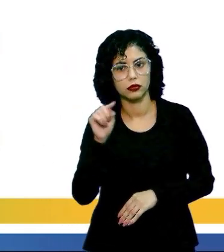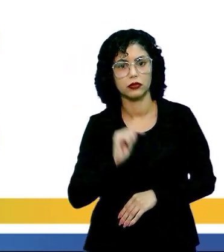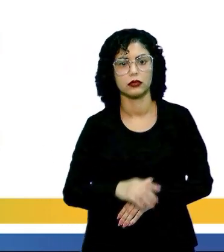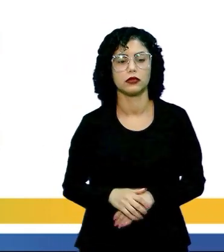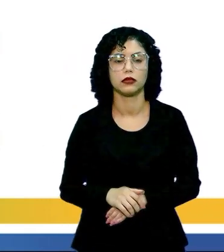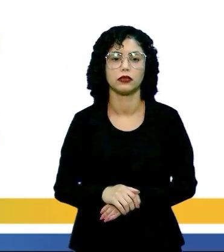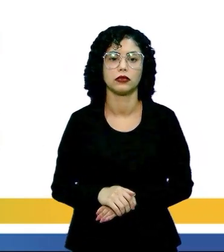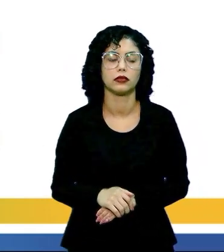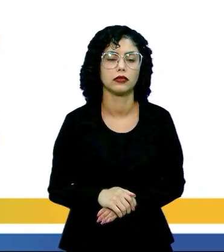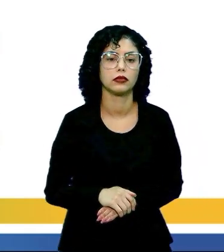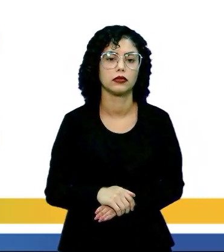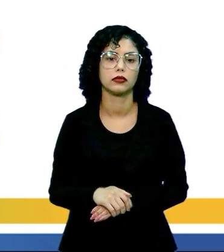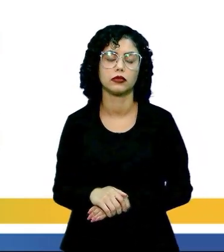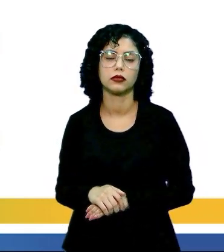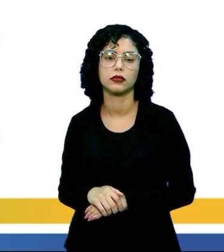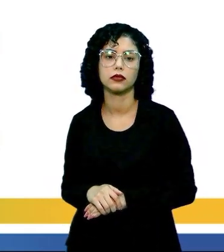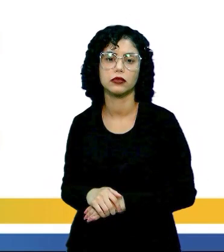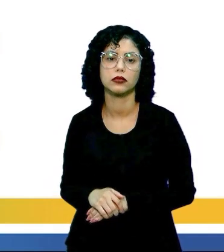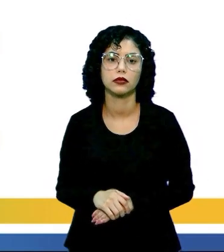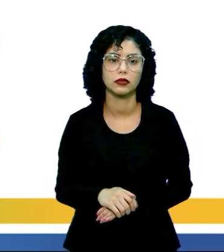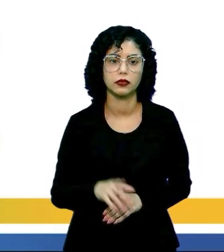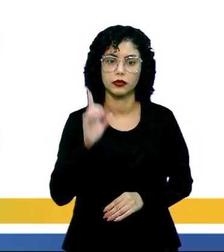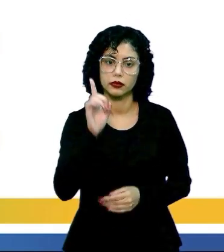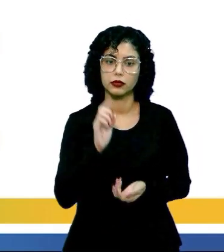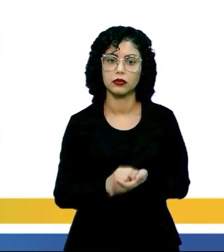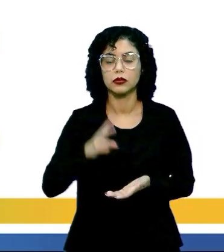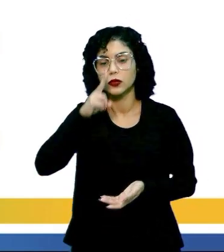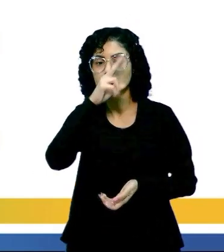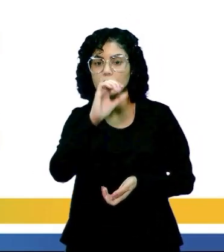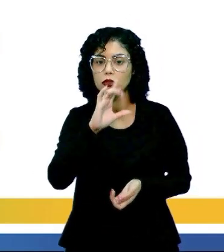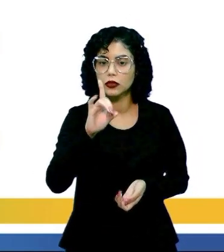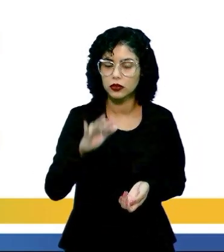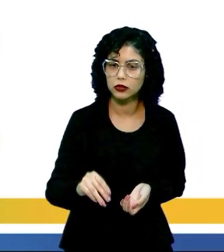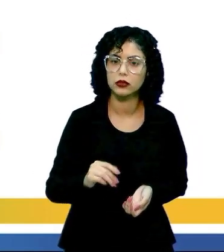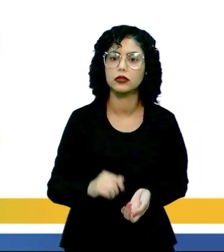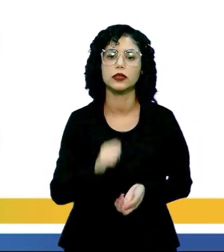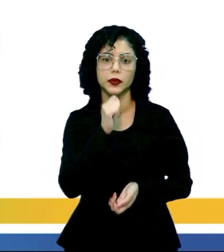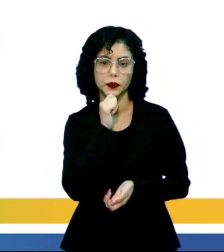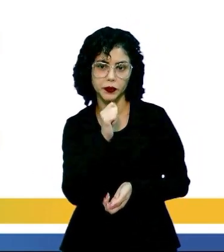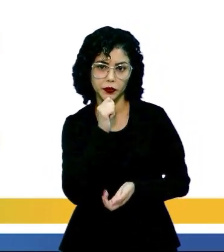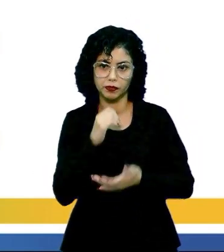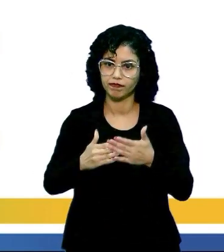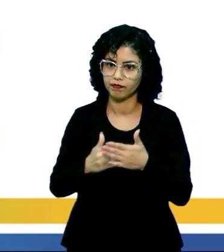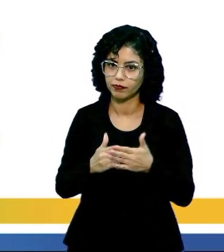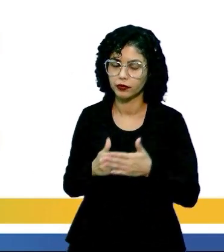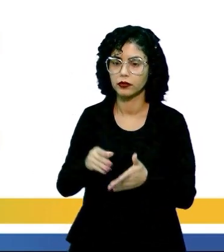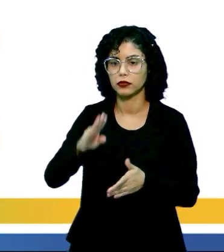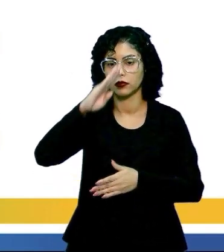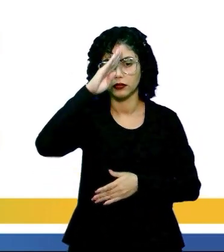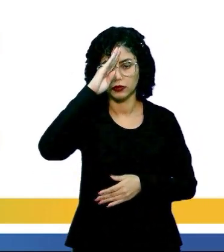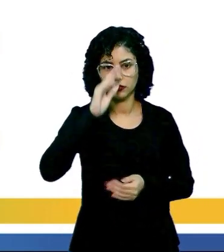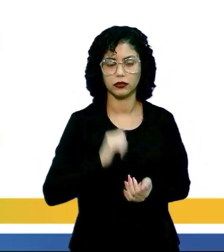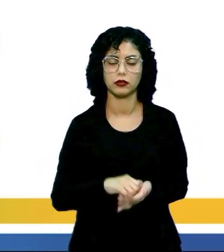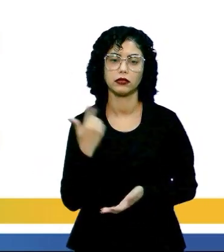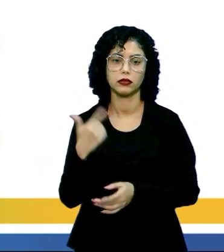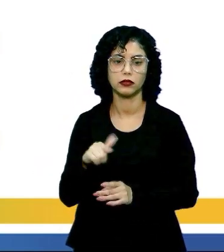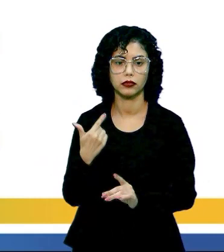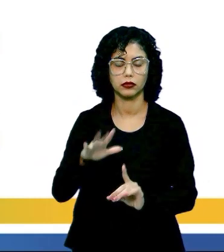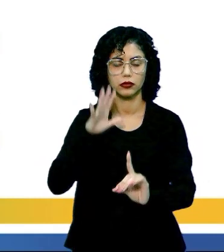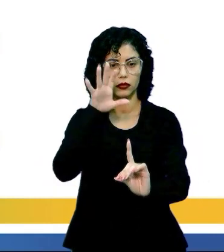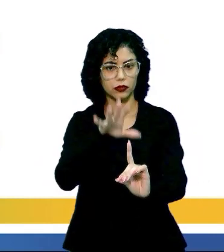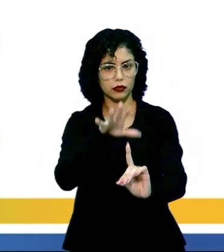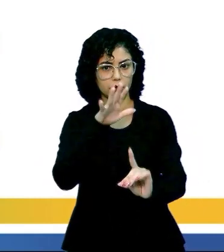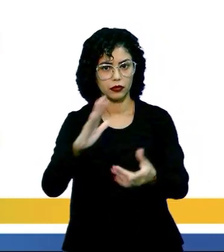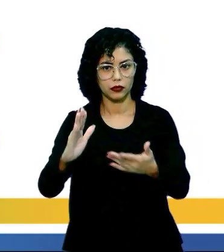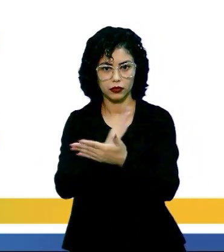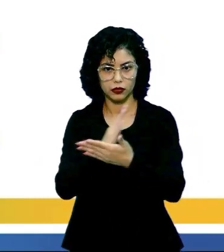nessa alternativa. Vamos passar para D. O poder dos cônsules era limitado a questões